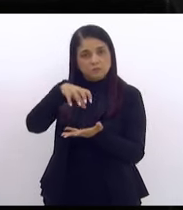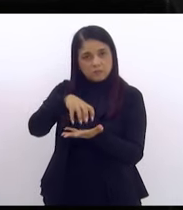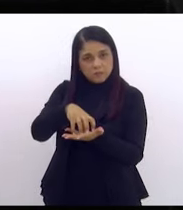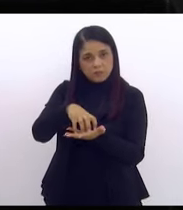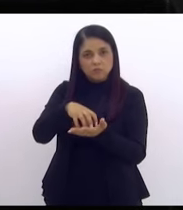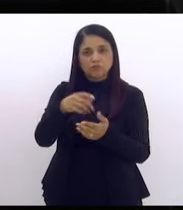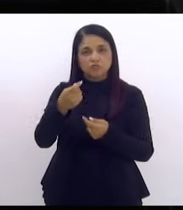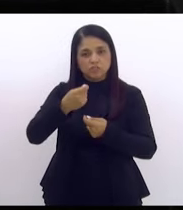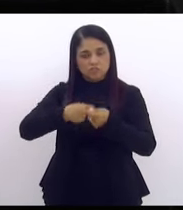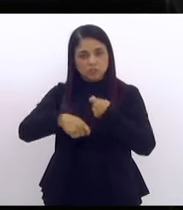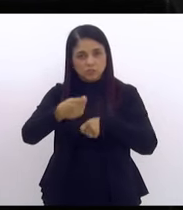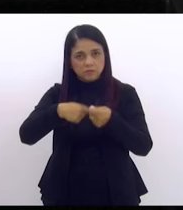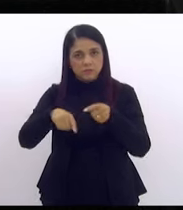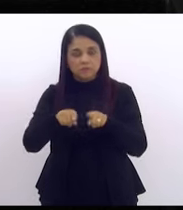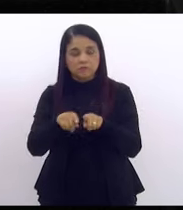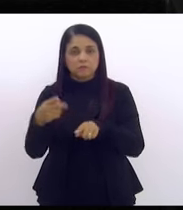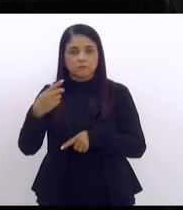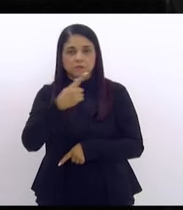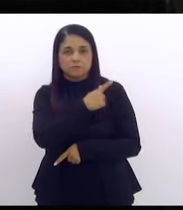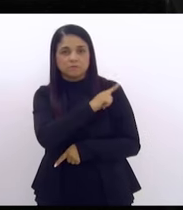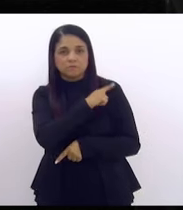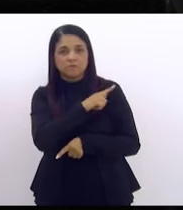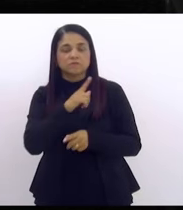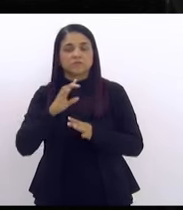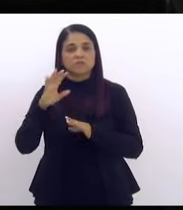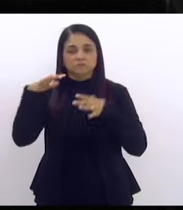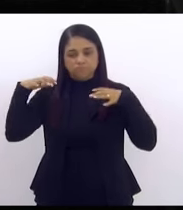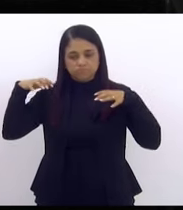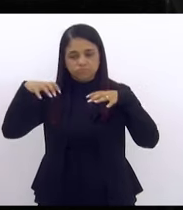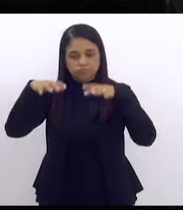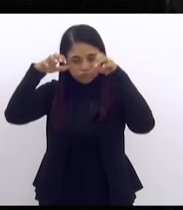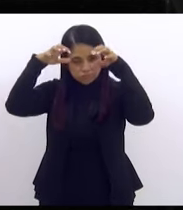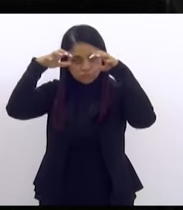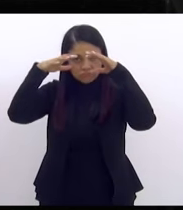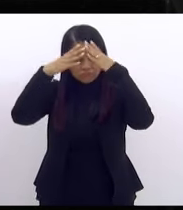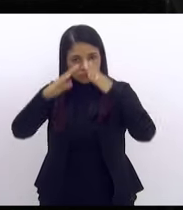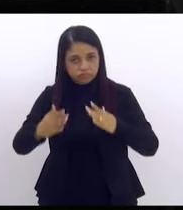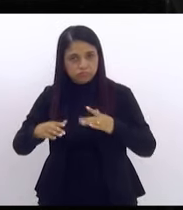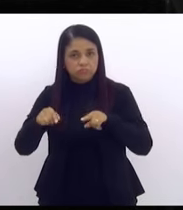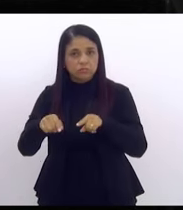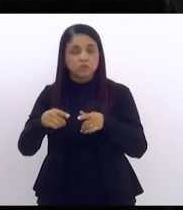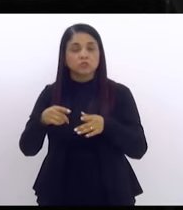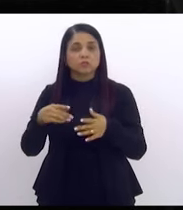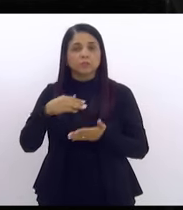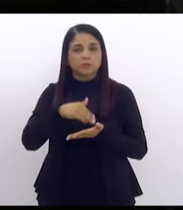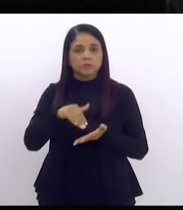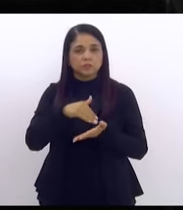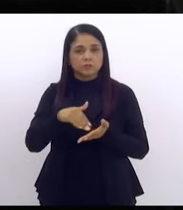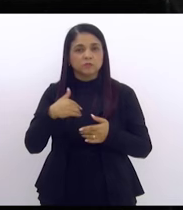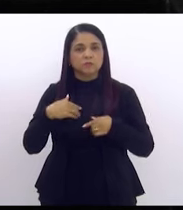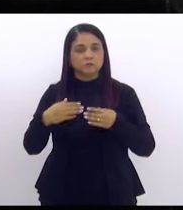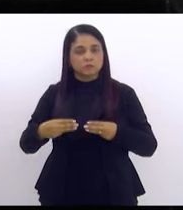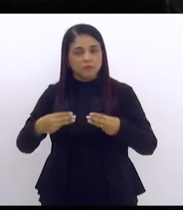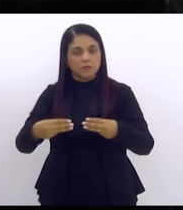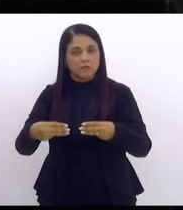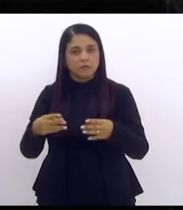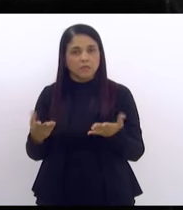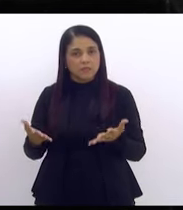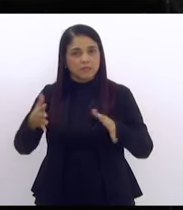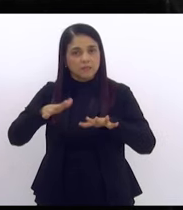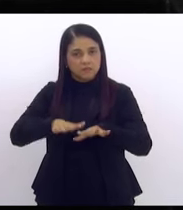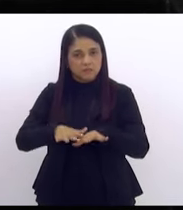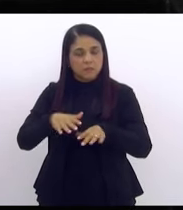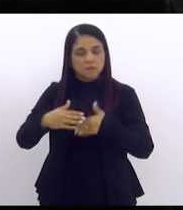de Gerenciamento de Riscos e Desastres, SENAD, do Ministério da Integração e Desenvolvimento Regional,